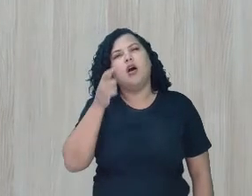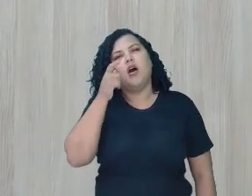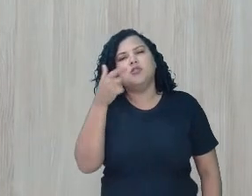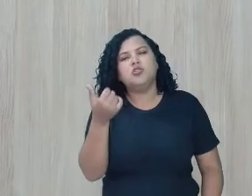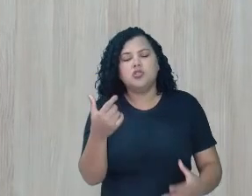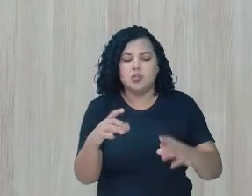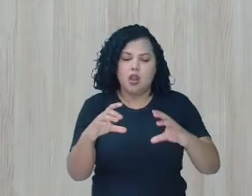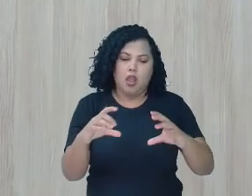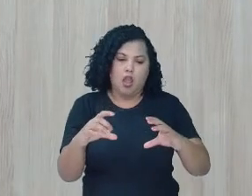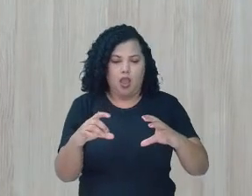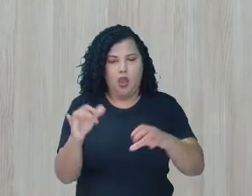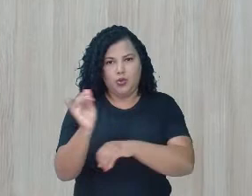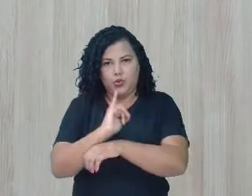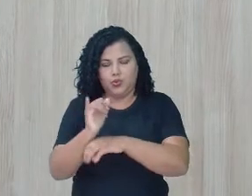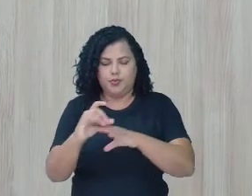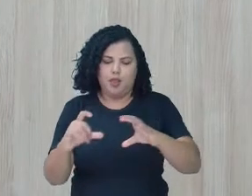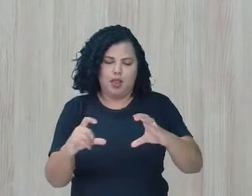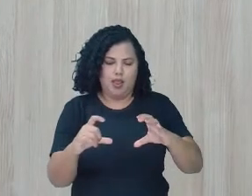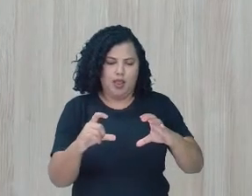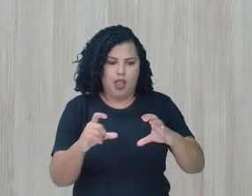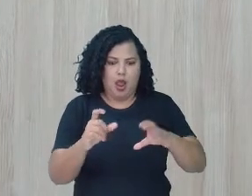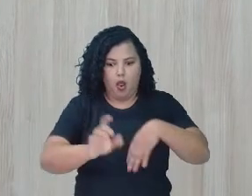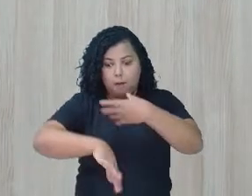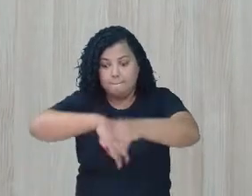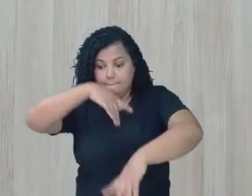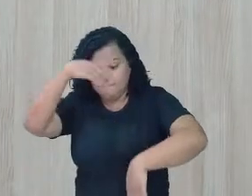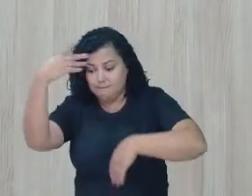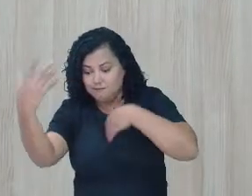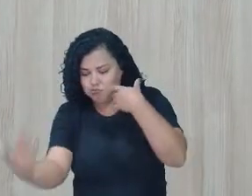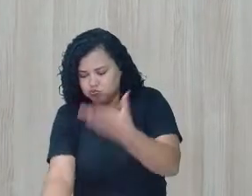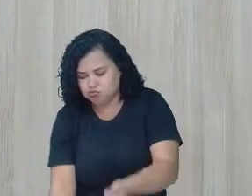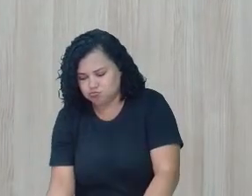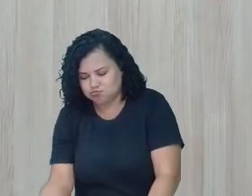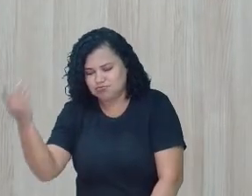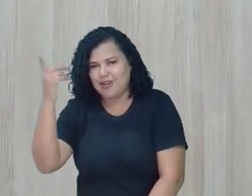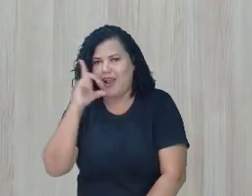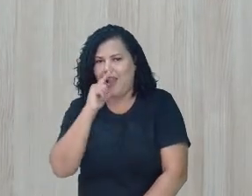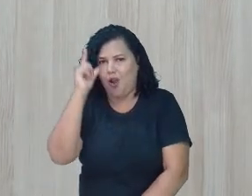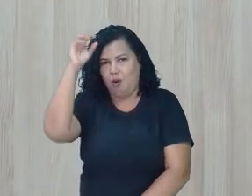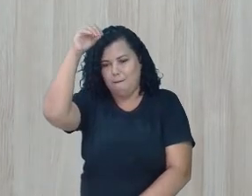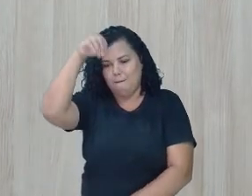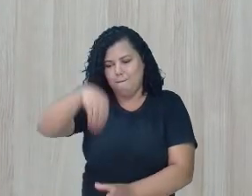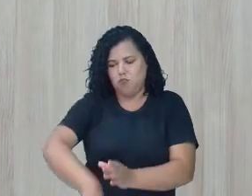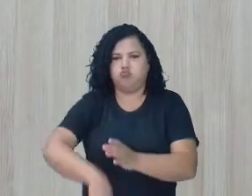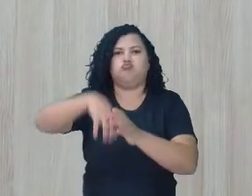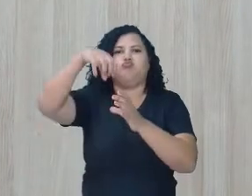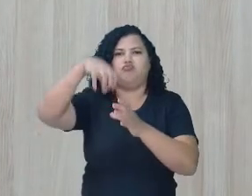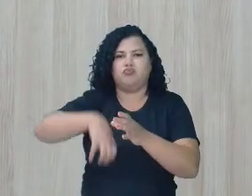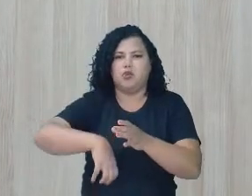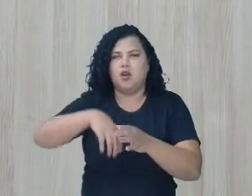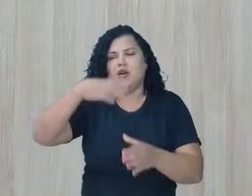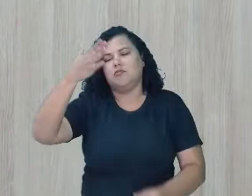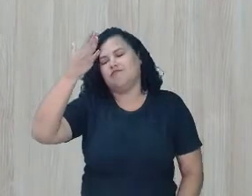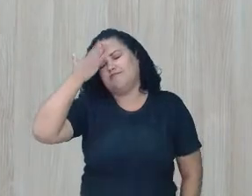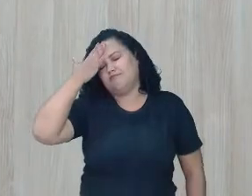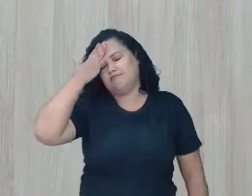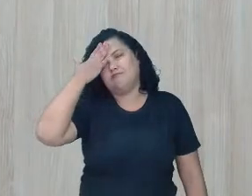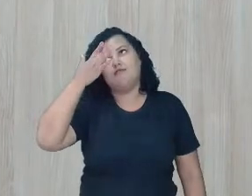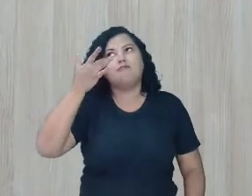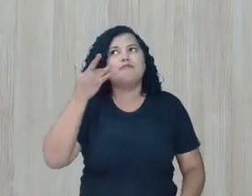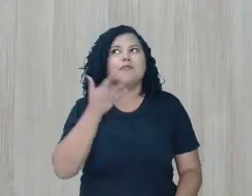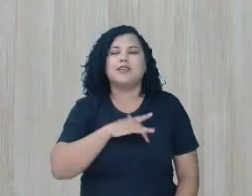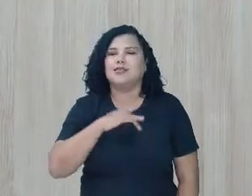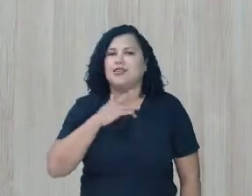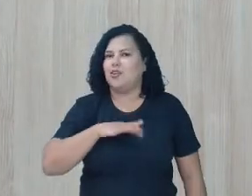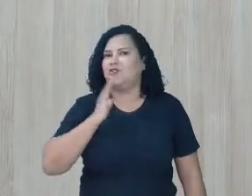vídeo favorito no YouTube e de repente ele caiu dentro da água. Misericórdia, né? Isso já aconteceu uma vez ou outra